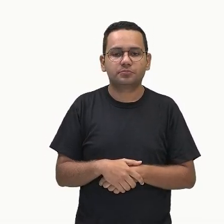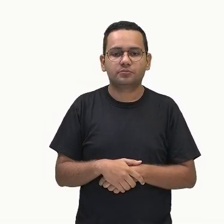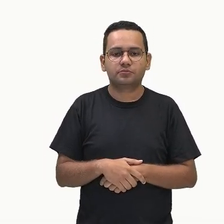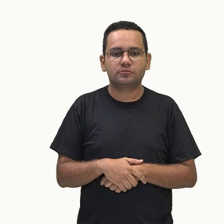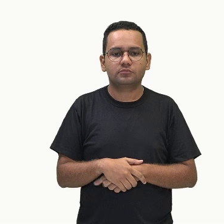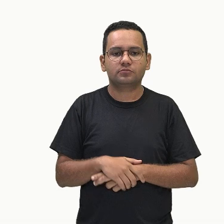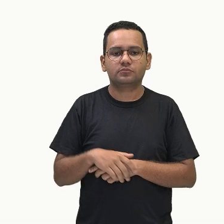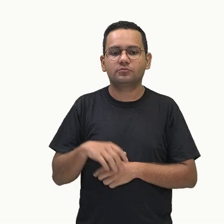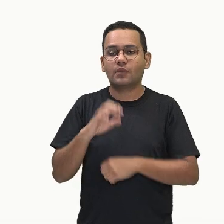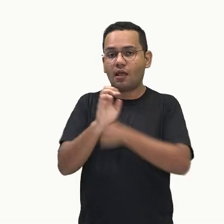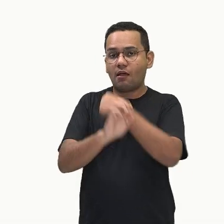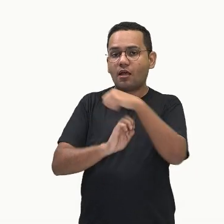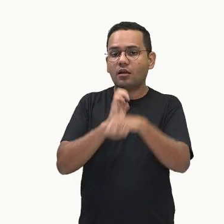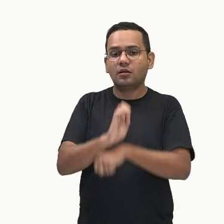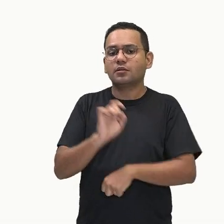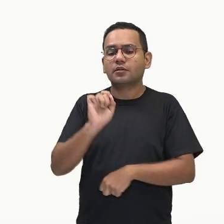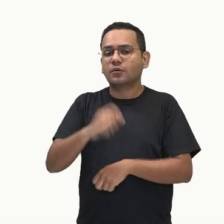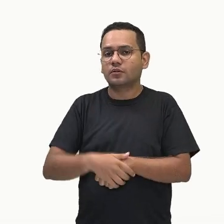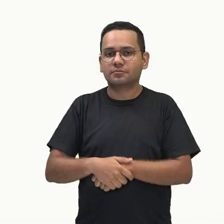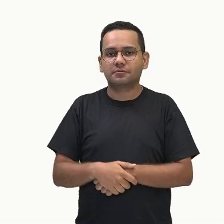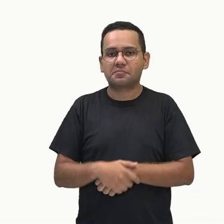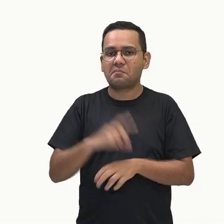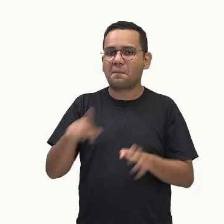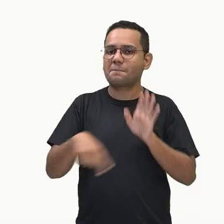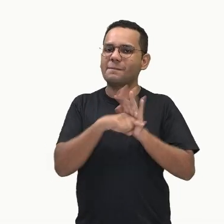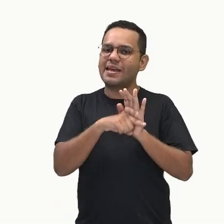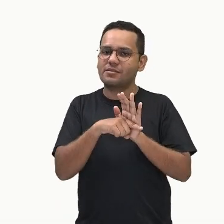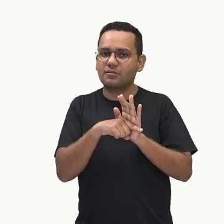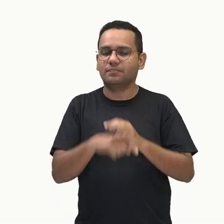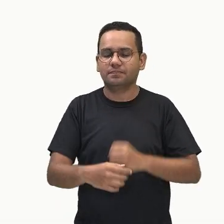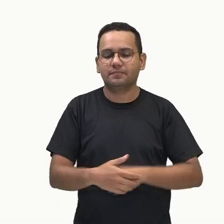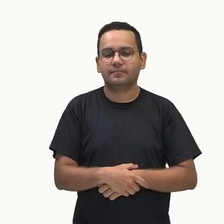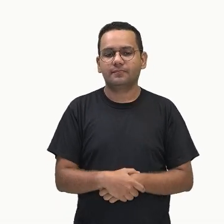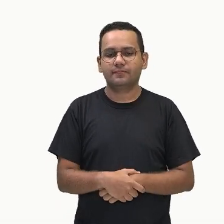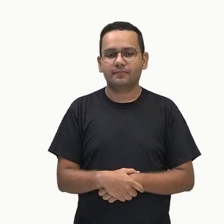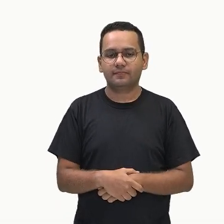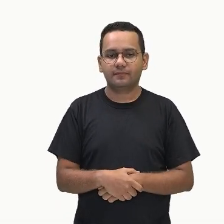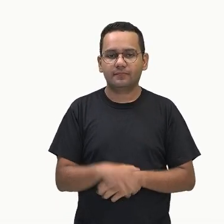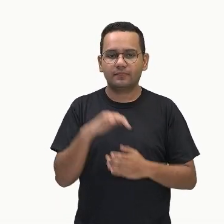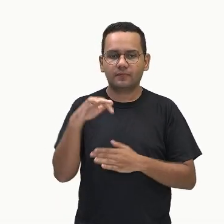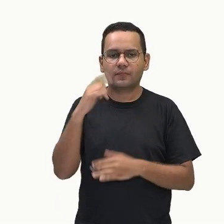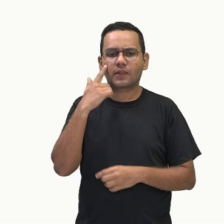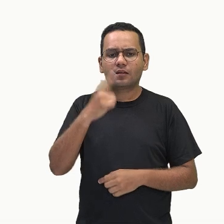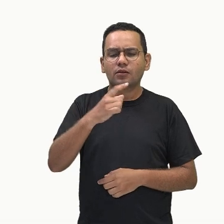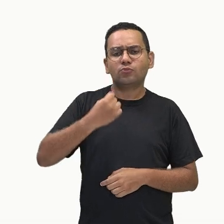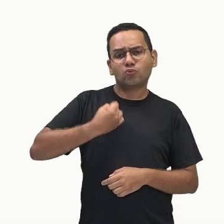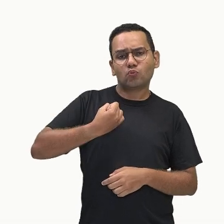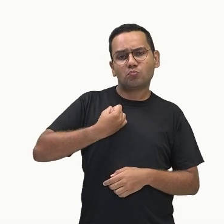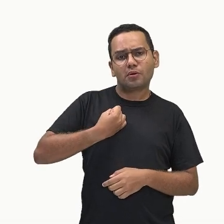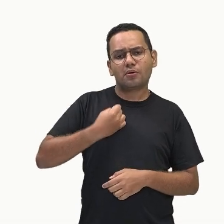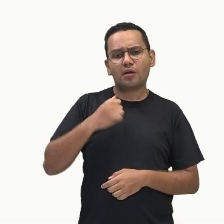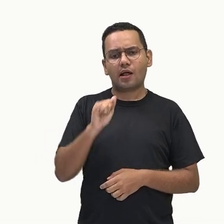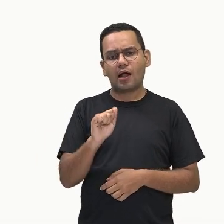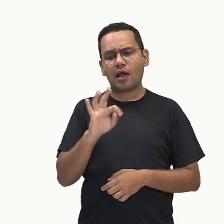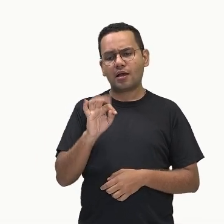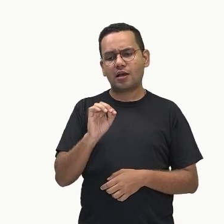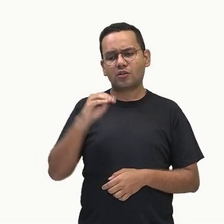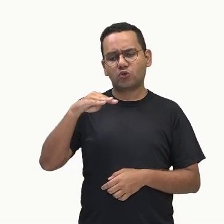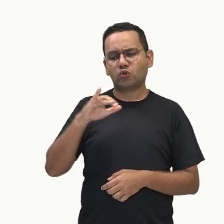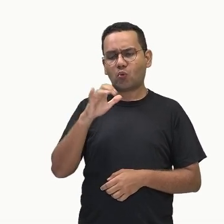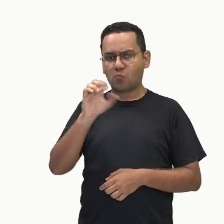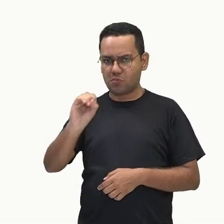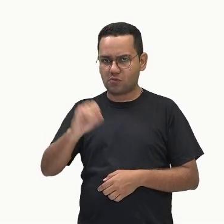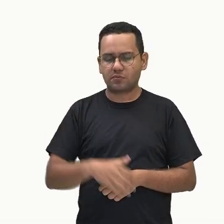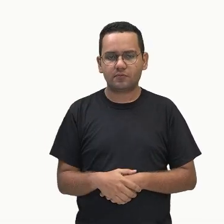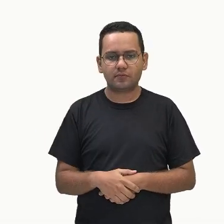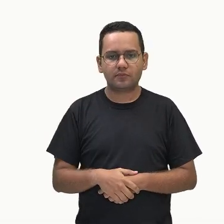a carga elétrica é negativa. O número atômico, sempre que você